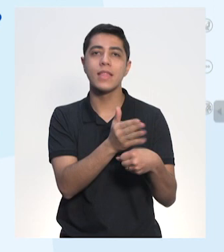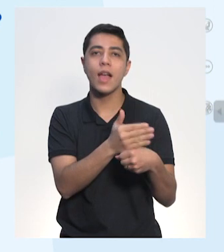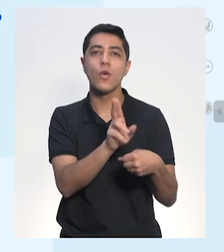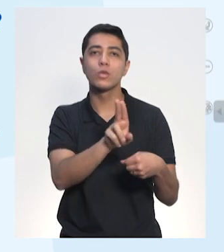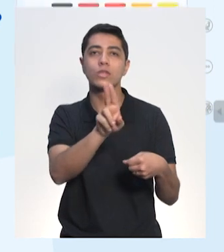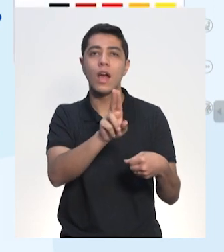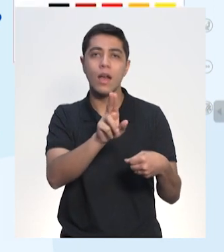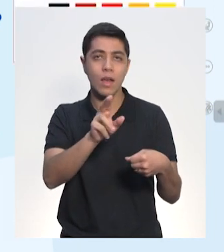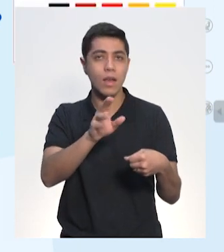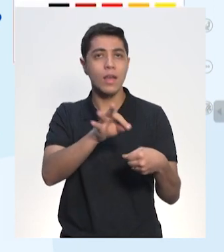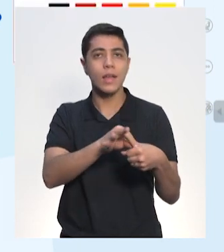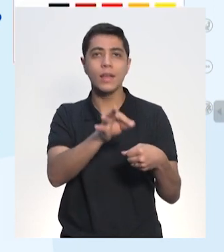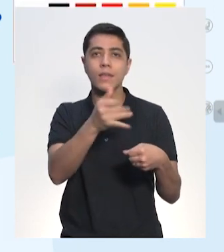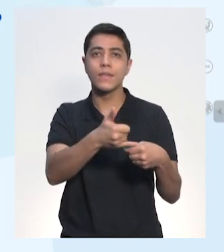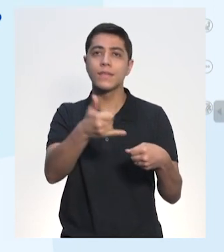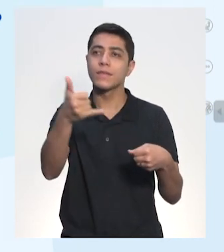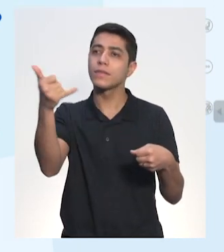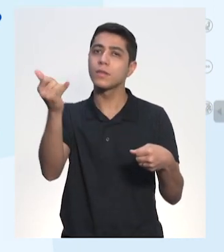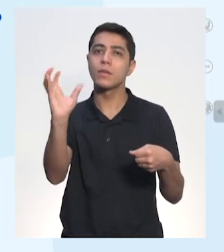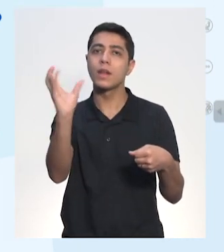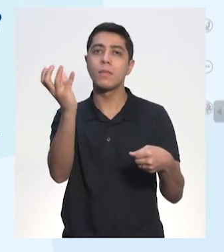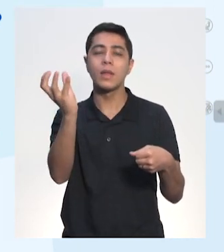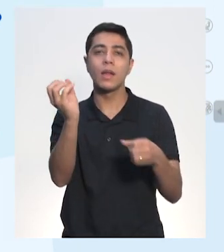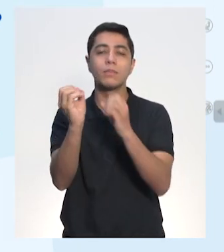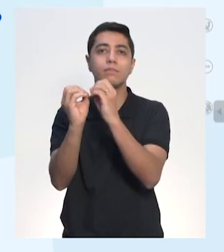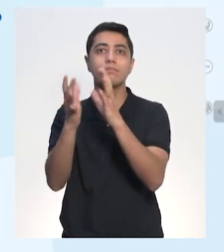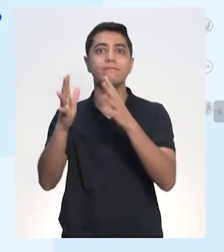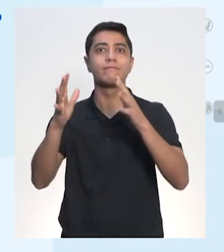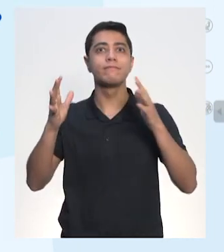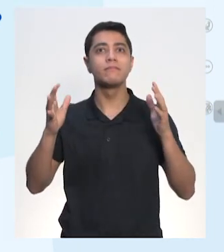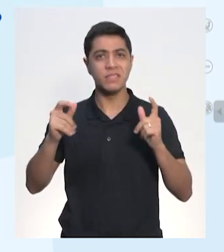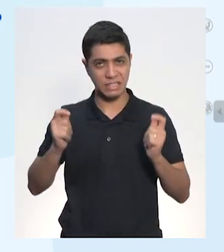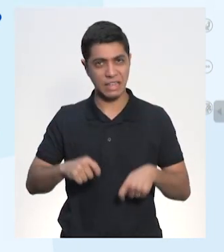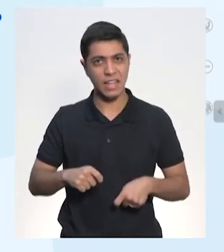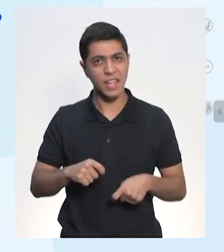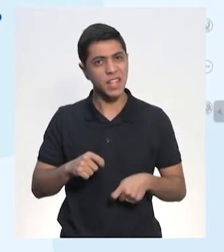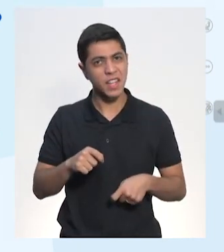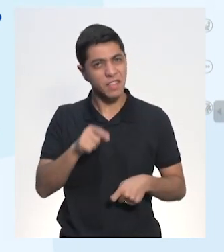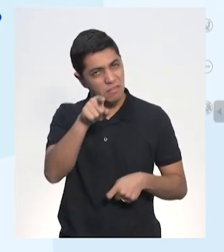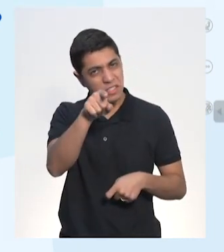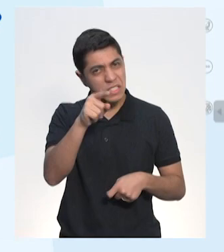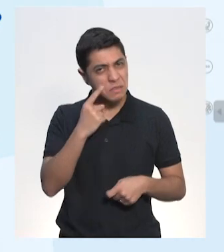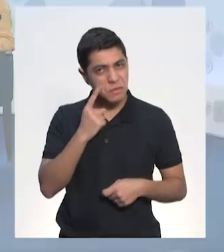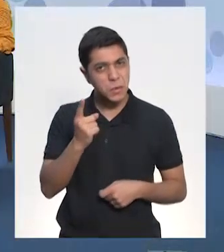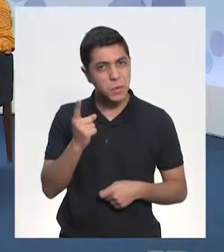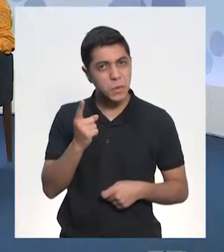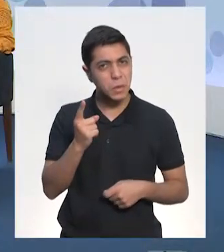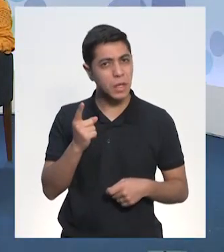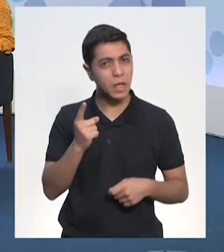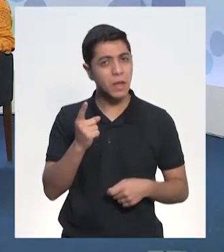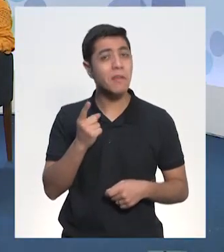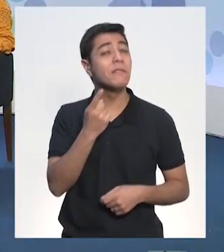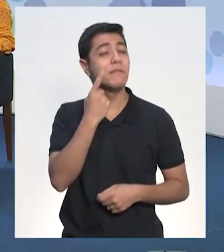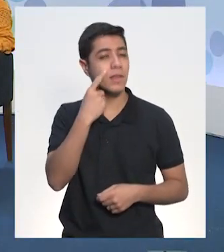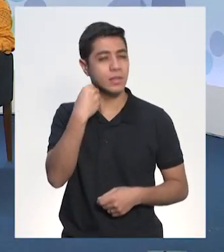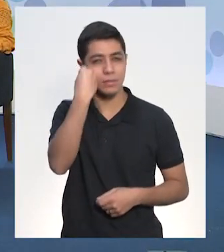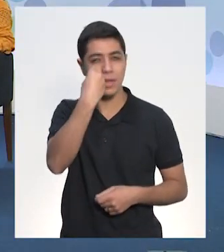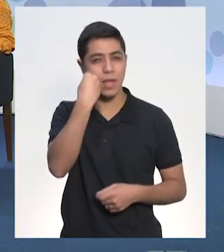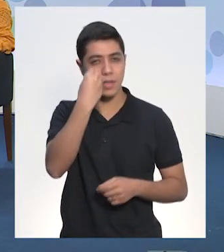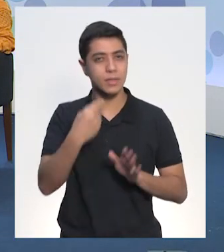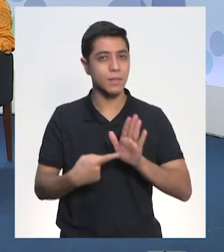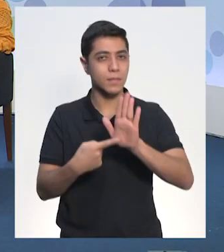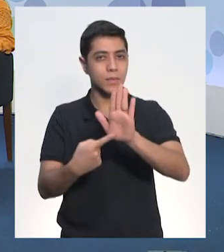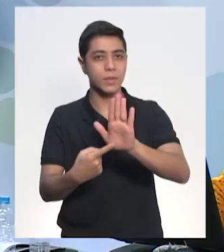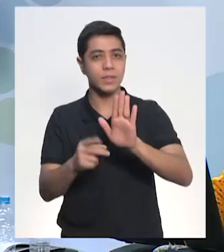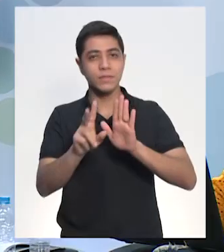a pergunta, né? Você tem essa pergunta, e aí eu quero ver que vocês concordam, vocês podem ver essa experiência agora que está